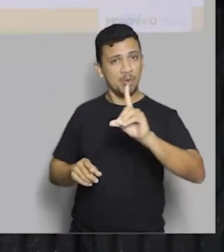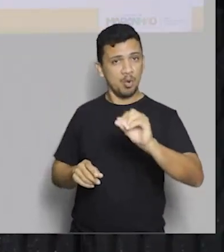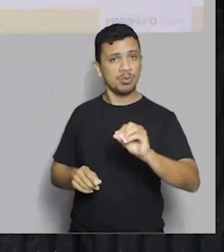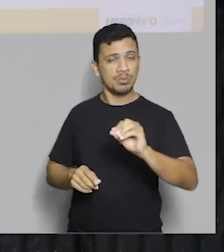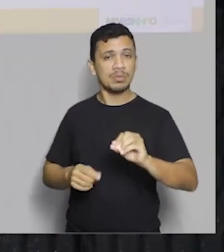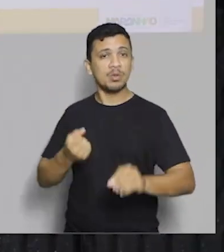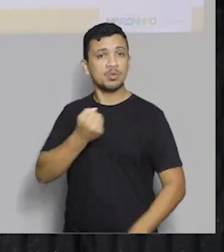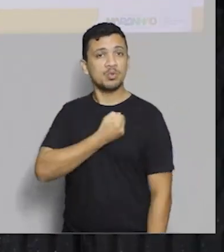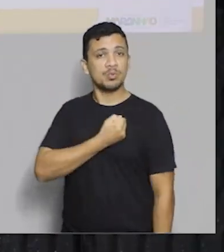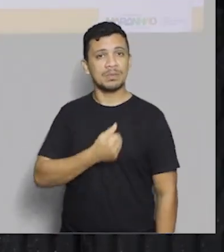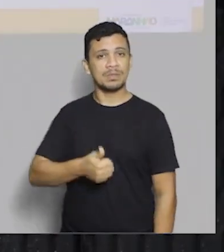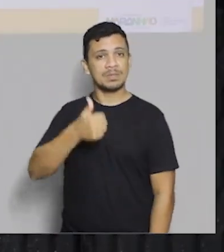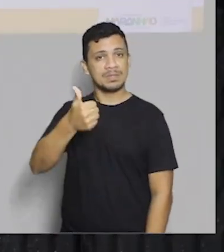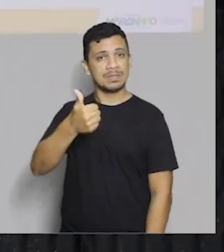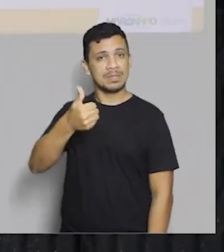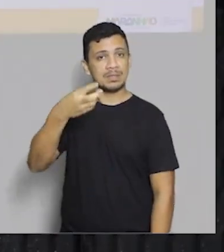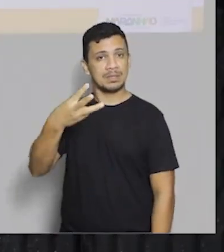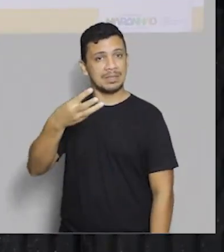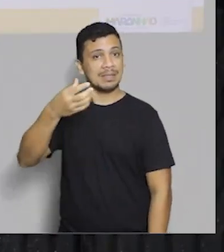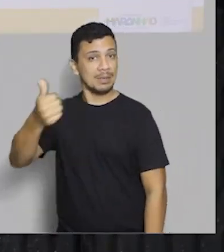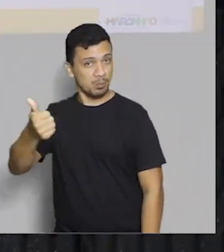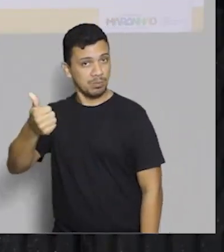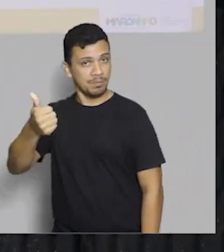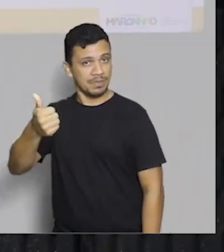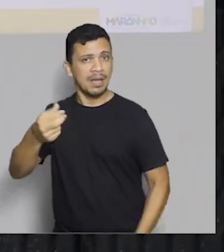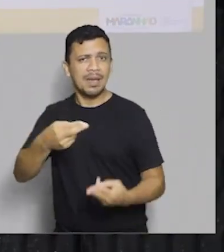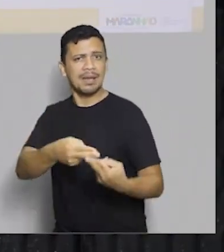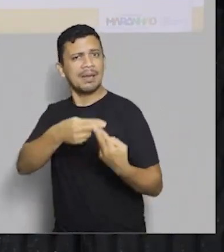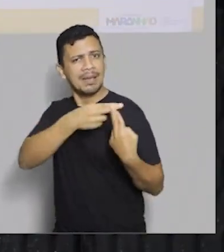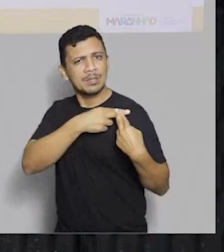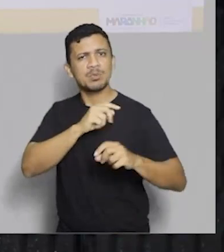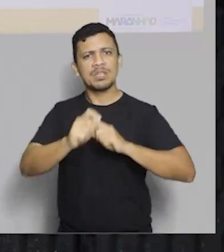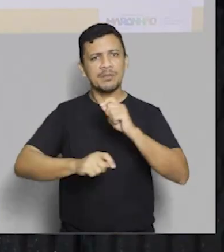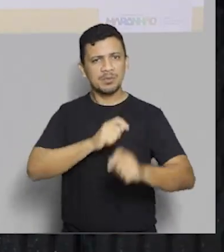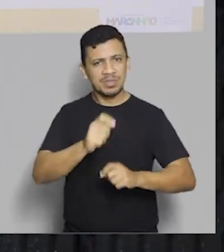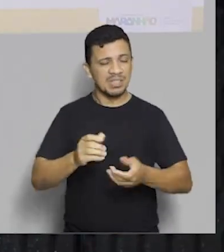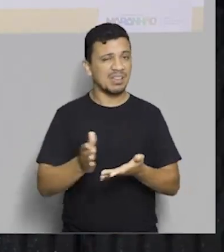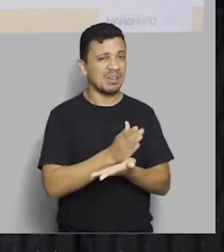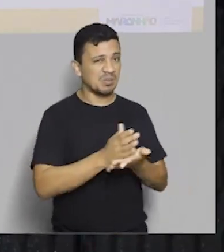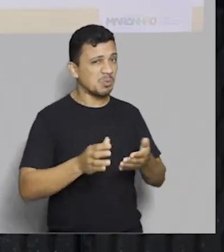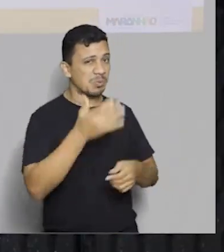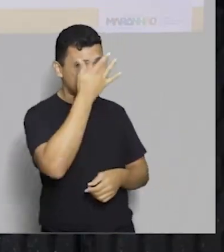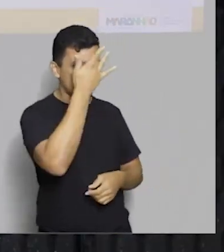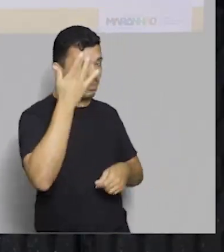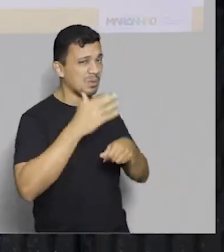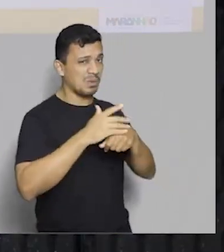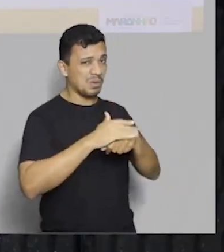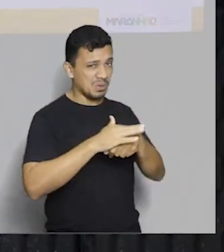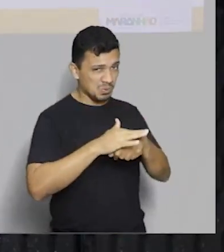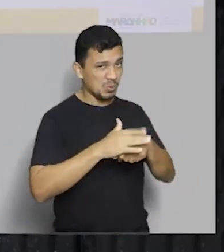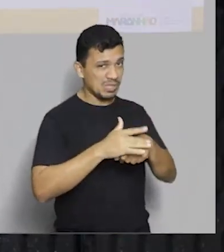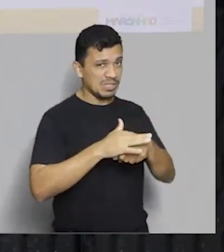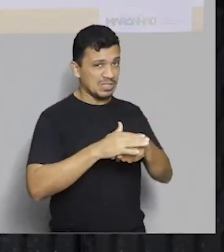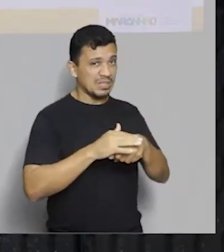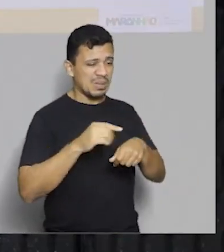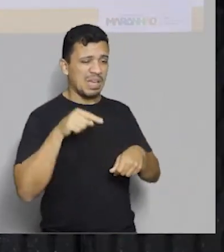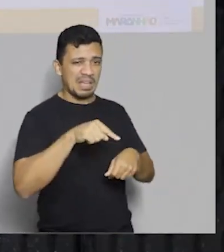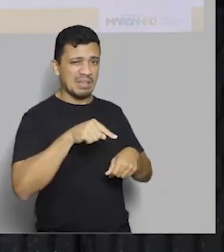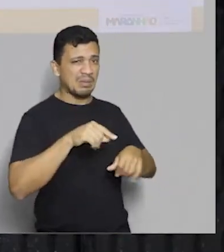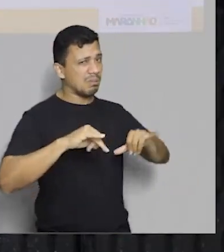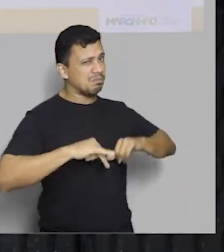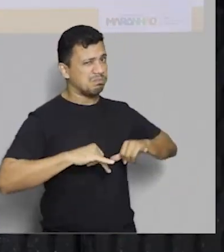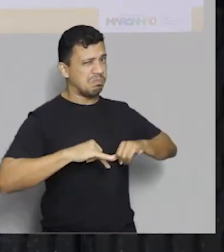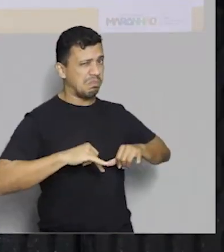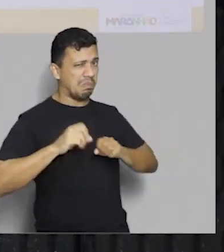o iodo-131. Ele é responsável por enfermidades nas pessoas que foram expostas